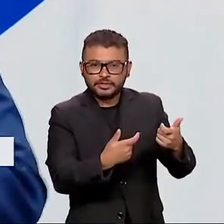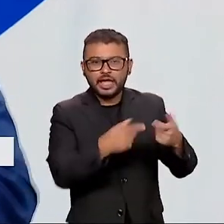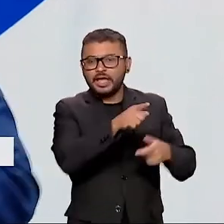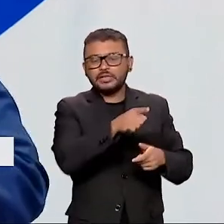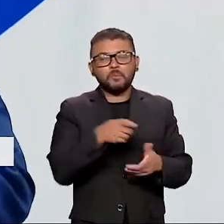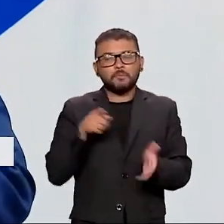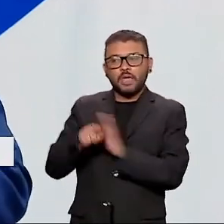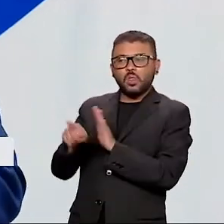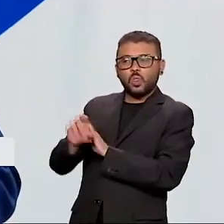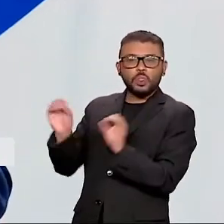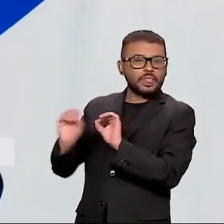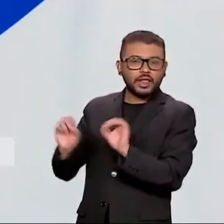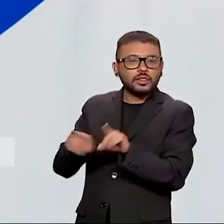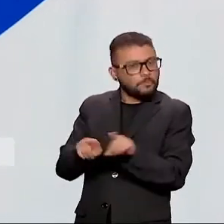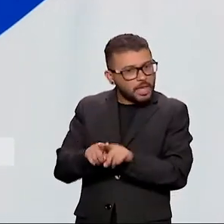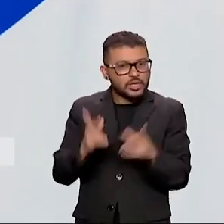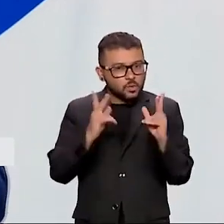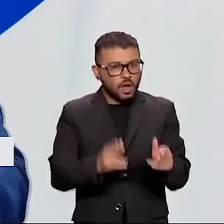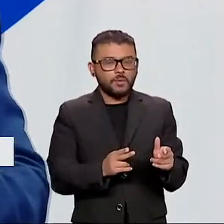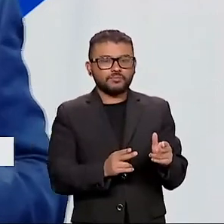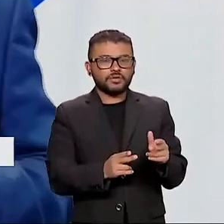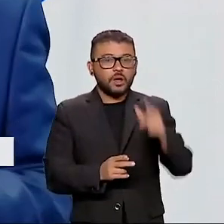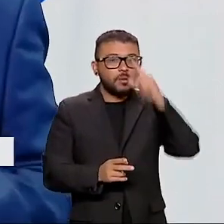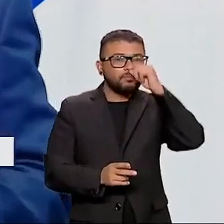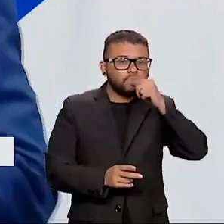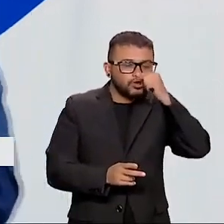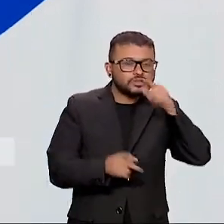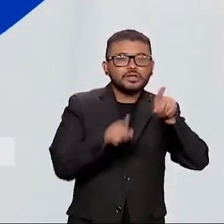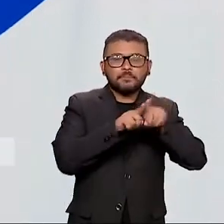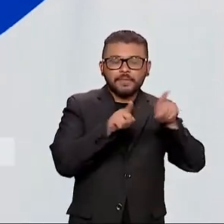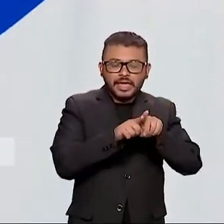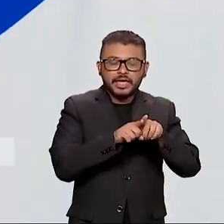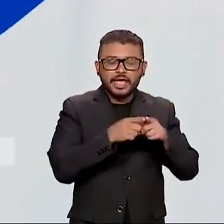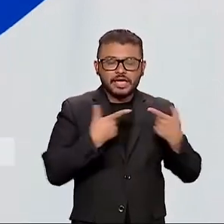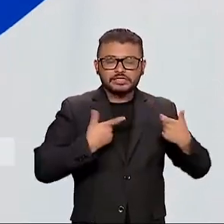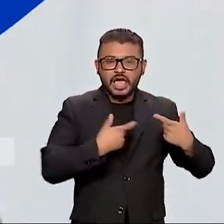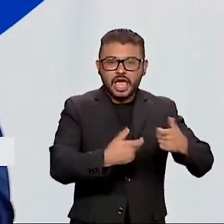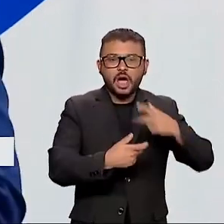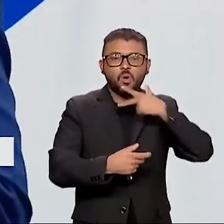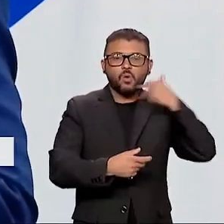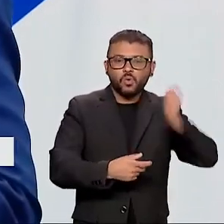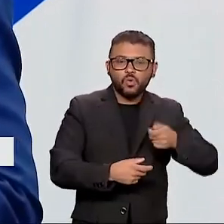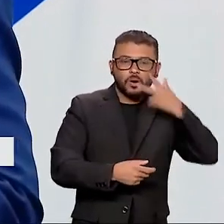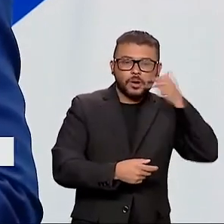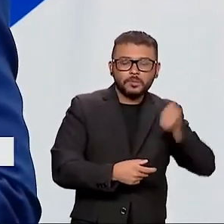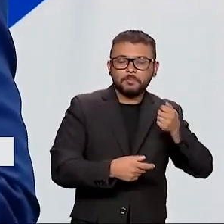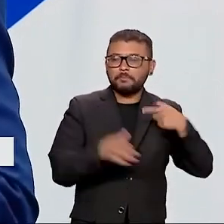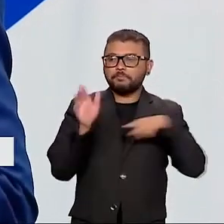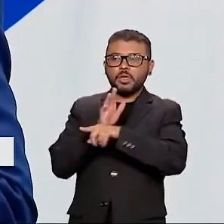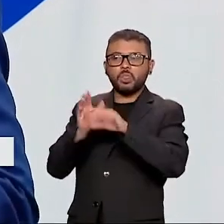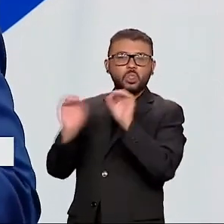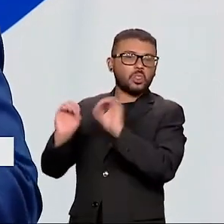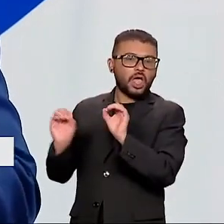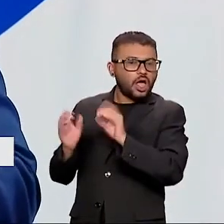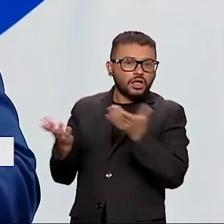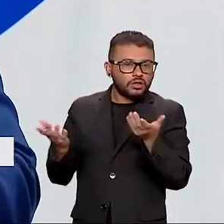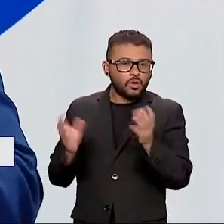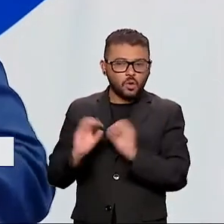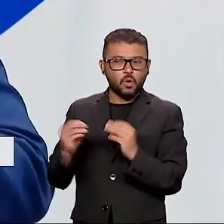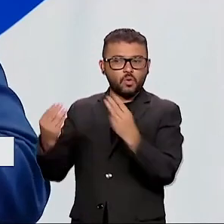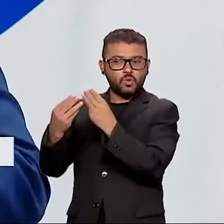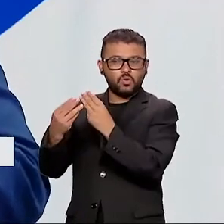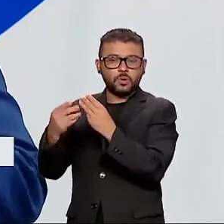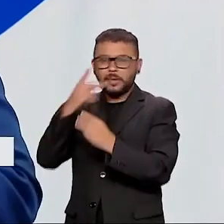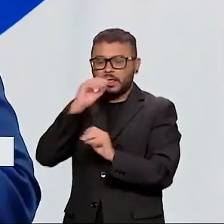não consultaram ninguém. E quando o Putin invadiu a Ucrânia, ele é membro também efetivo e não consultou ninguém. Então significa que